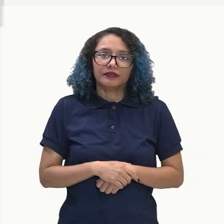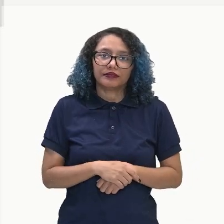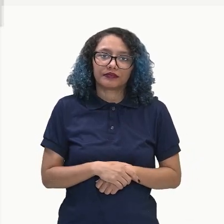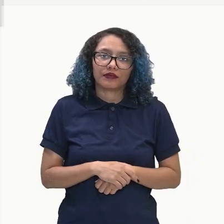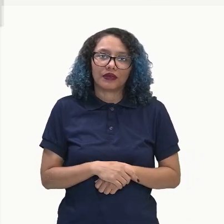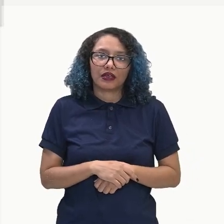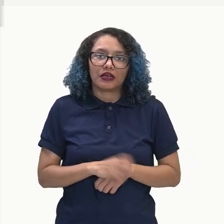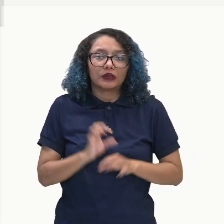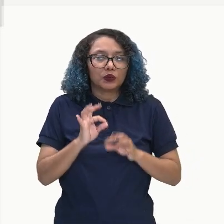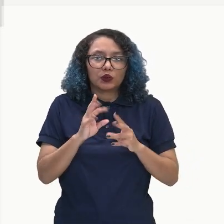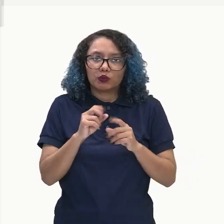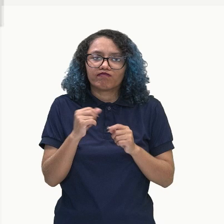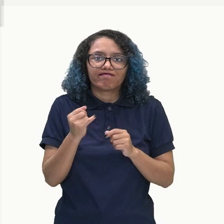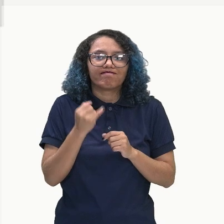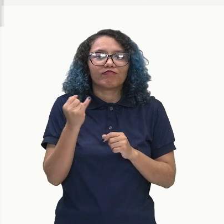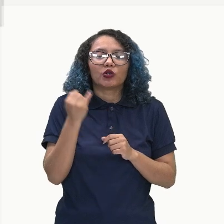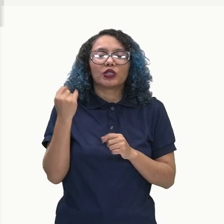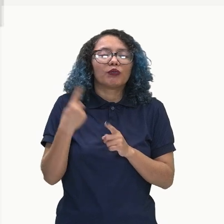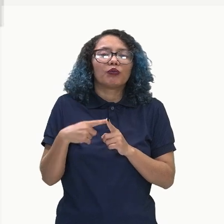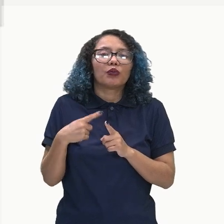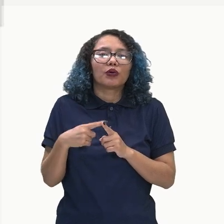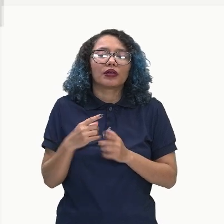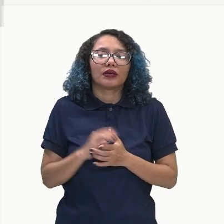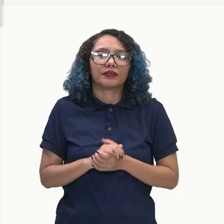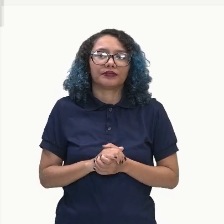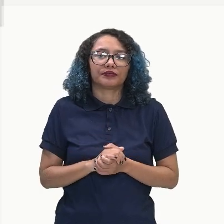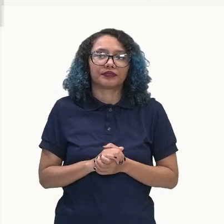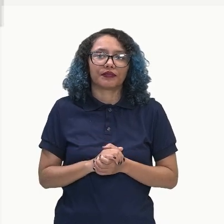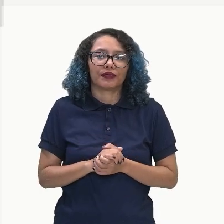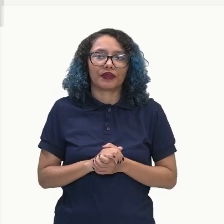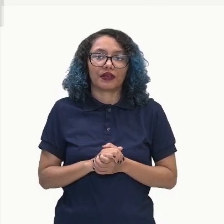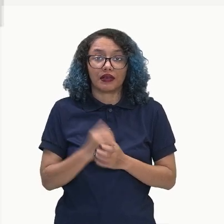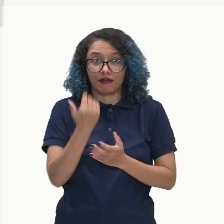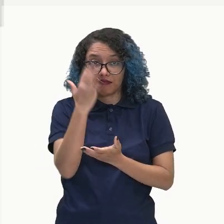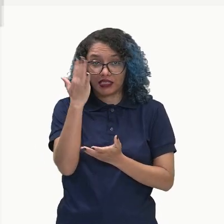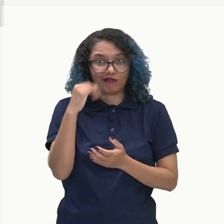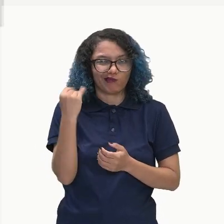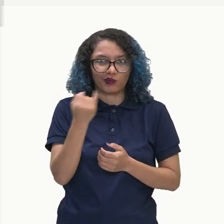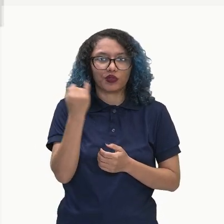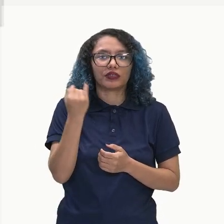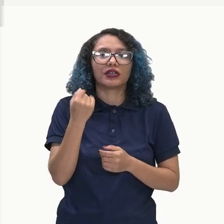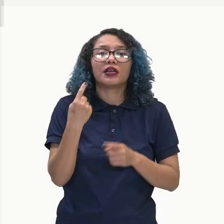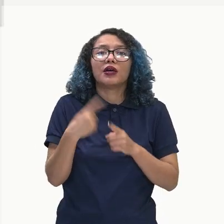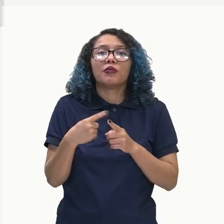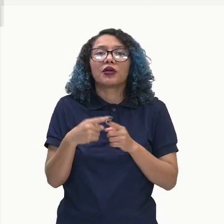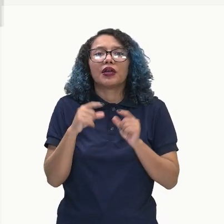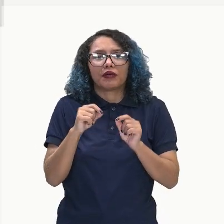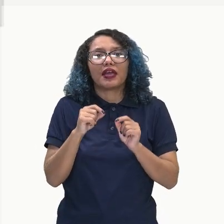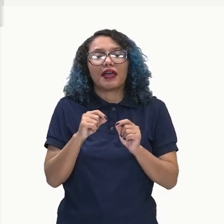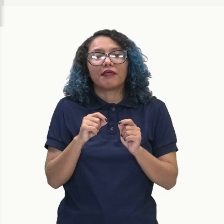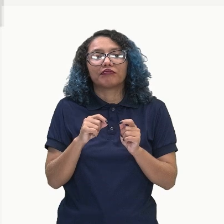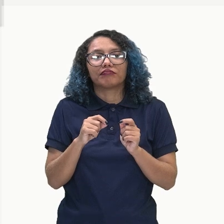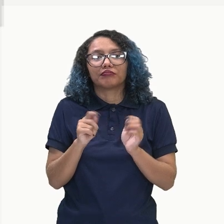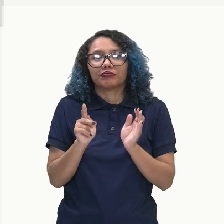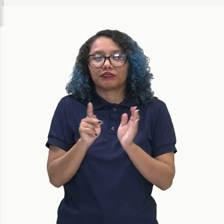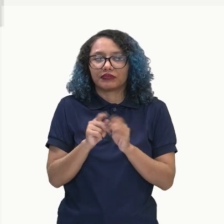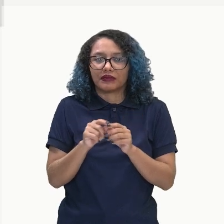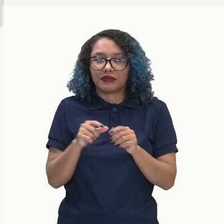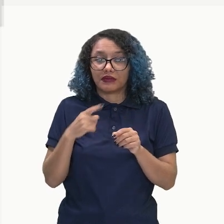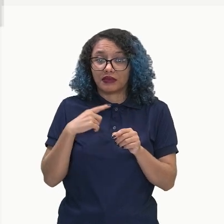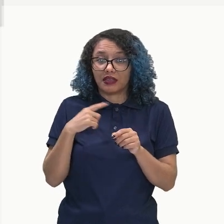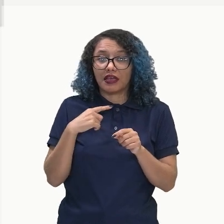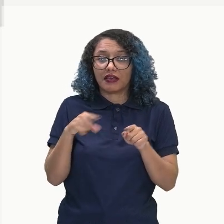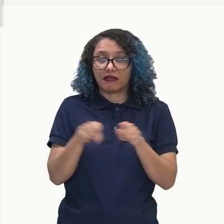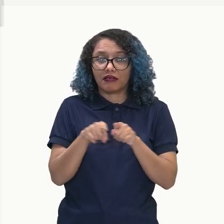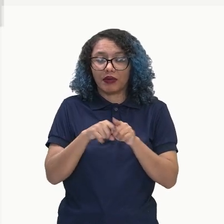importante não só por isso, né? Primeiro, porque ela participa aí dos ciclos da matéria orgânica. Então, ela está